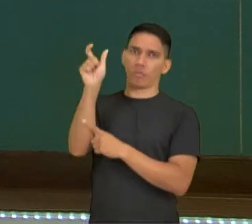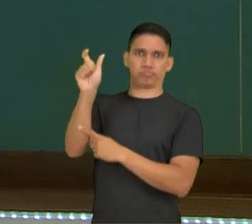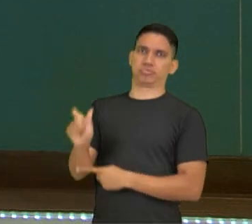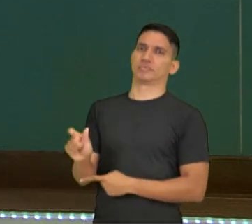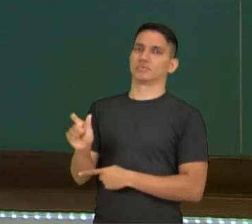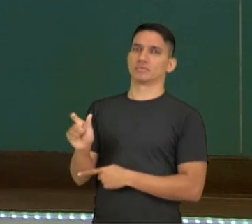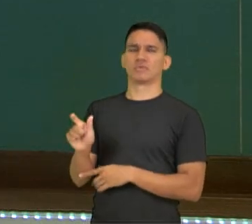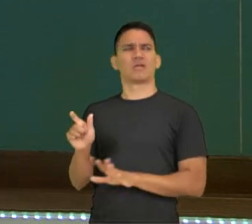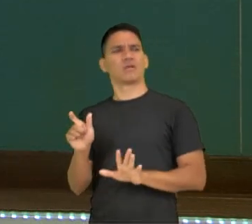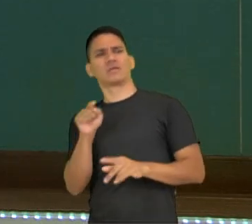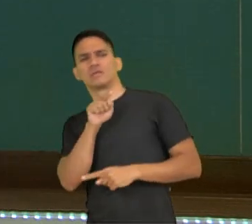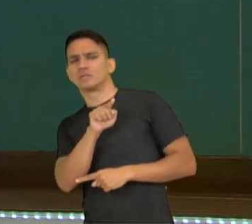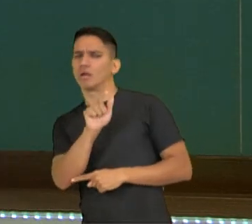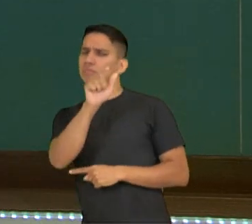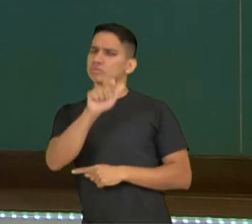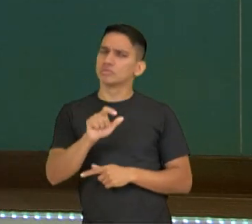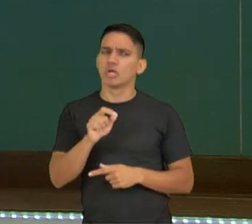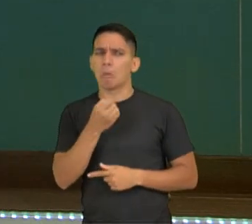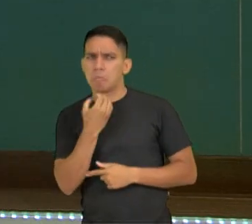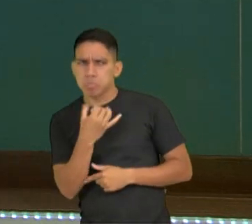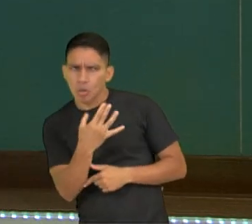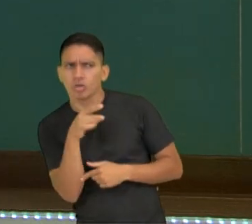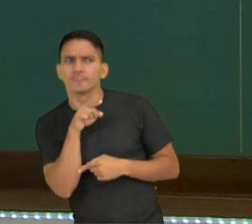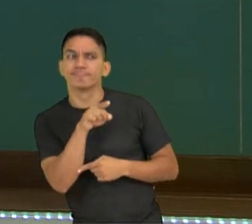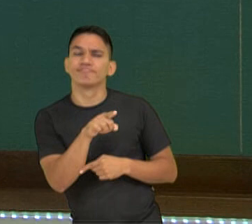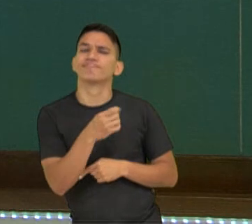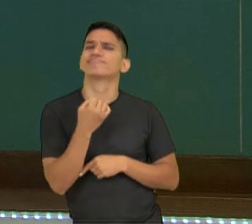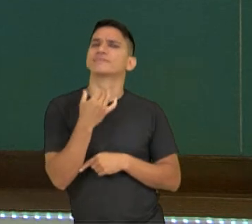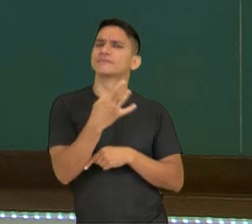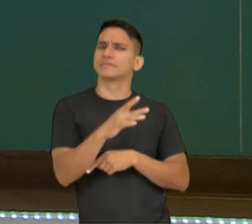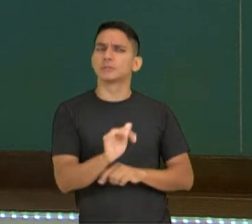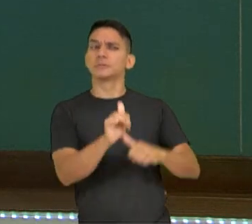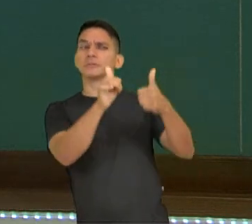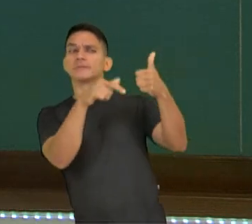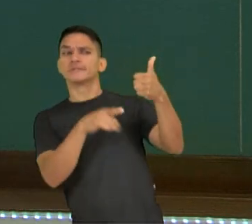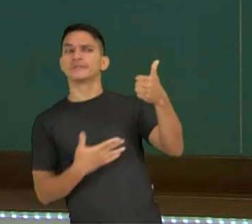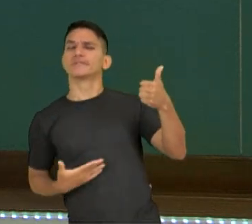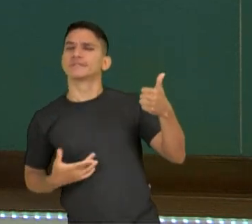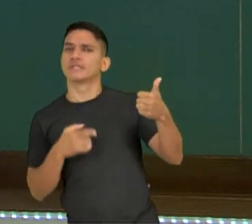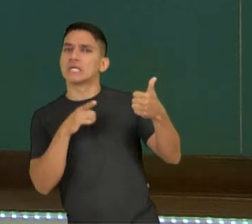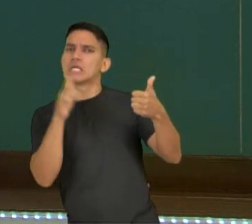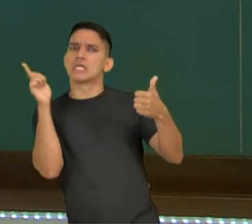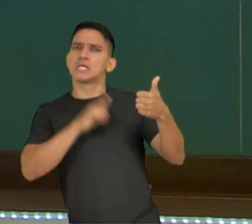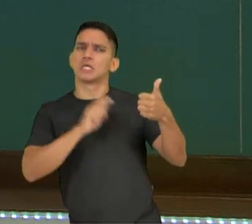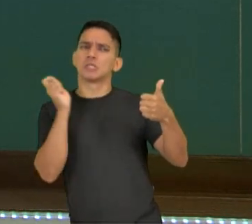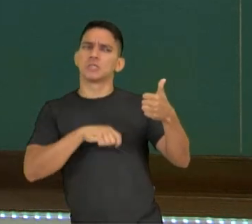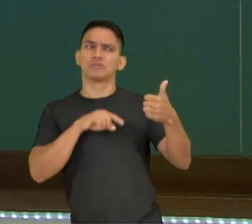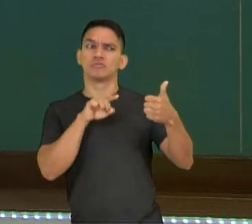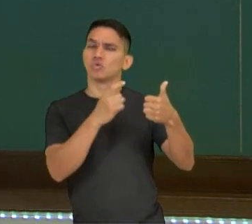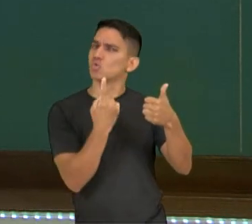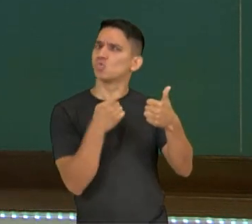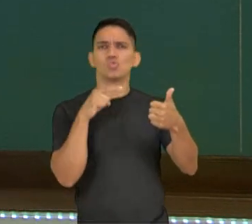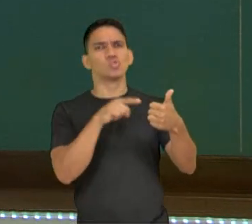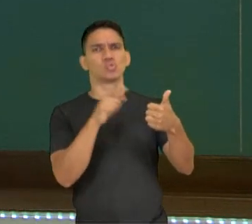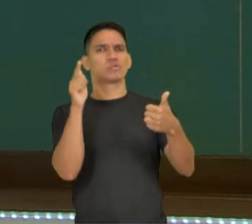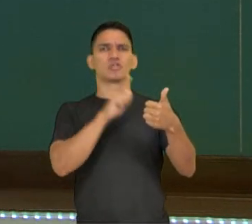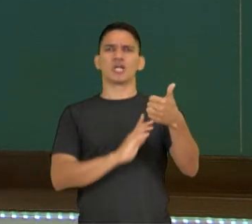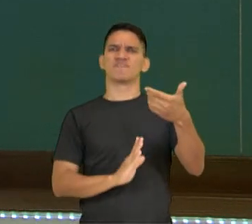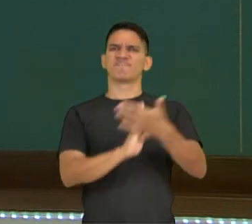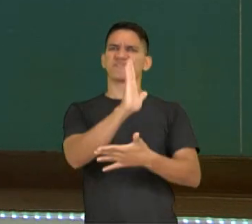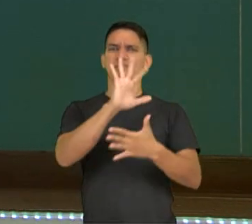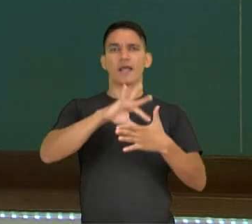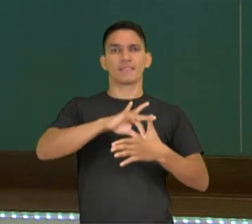olha e fala, nossa, aquela pessoa joga bem, né? Aquele jogador joga bem. Então, que ele é possível só para um. Um tem que conseguir,